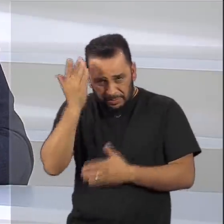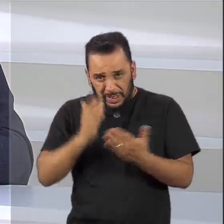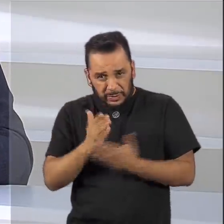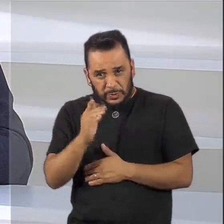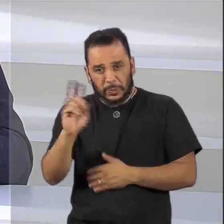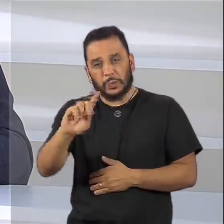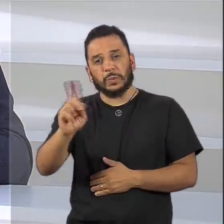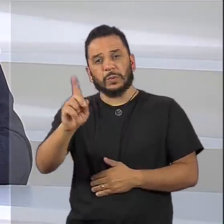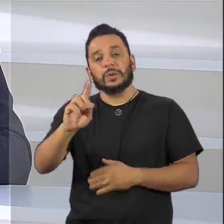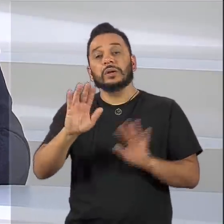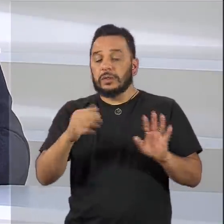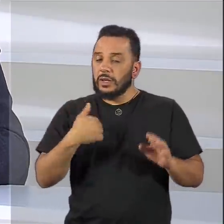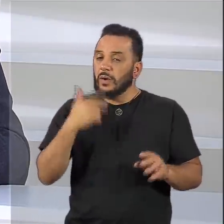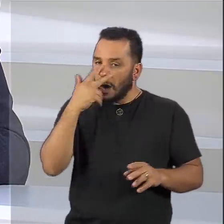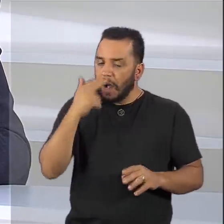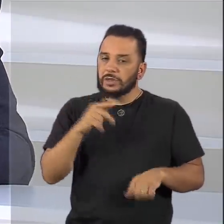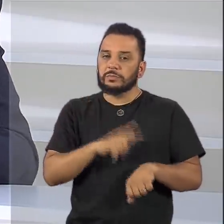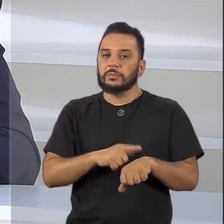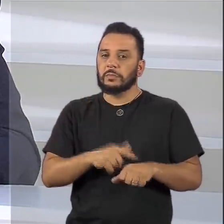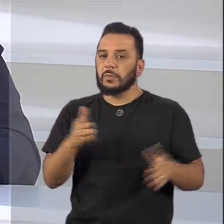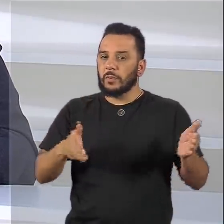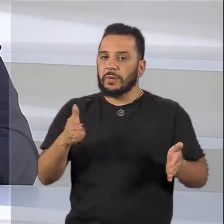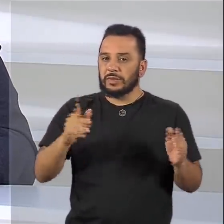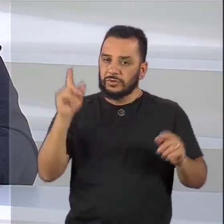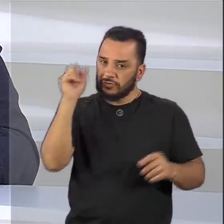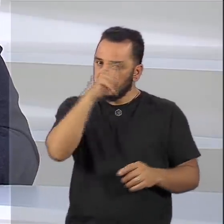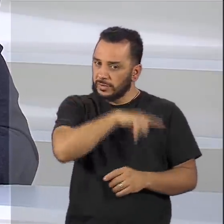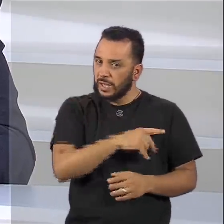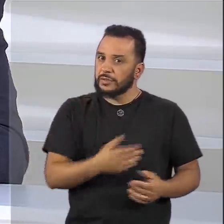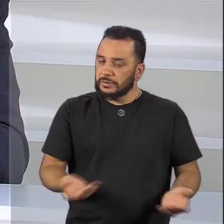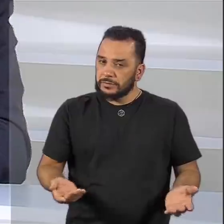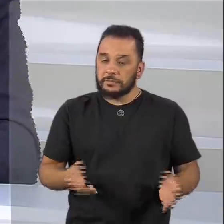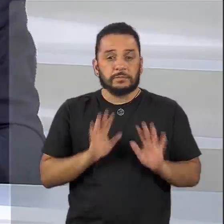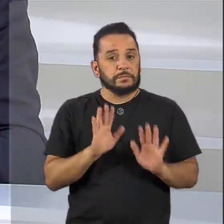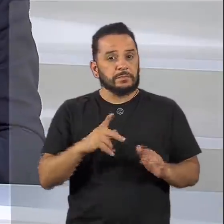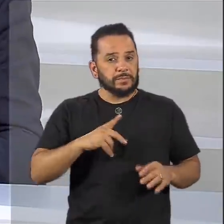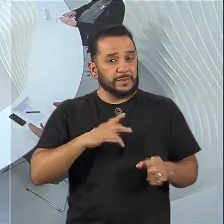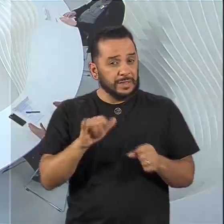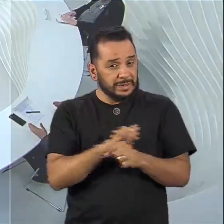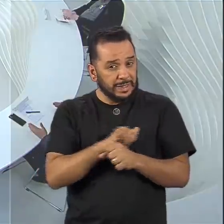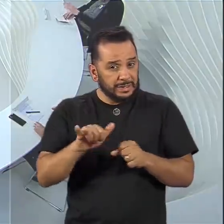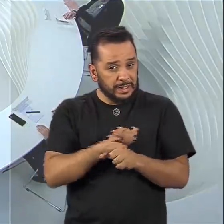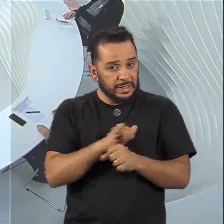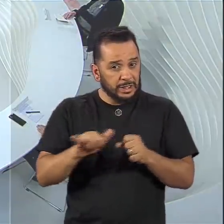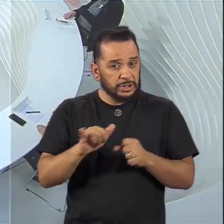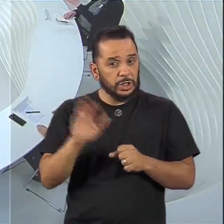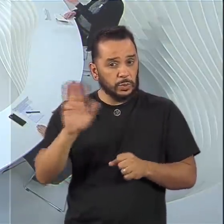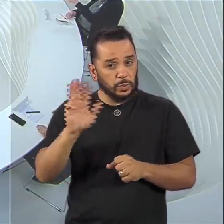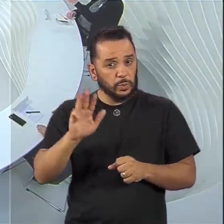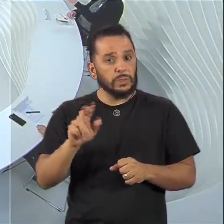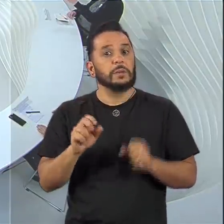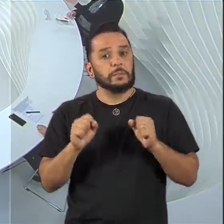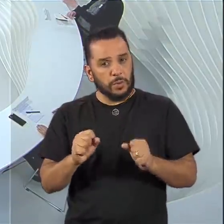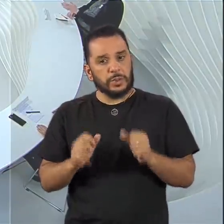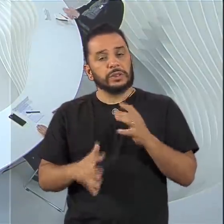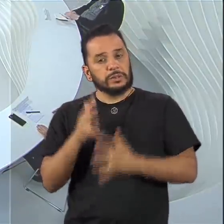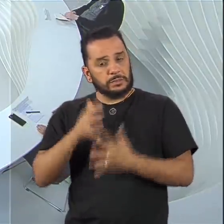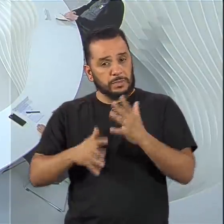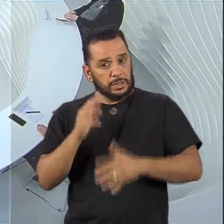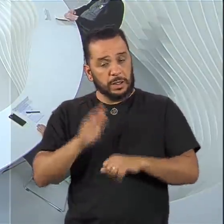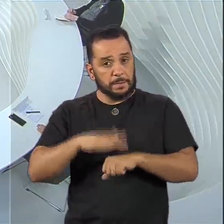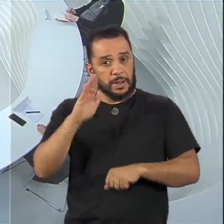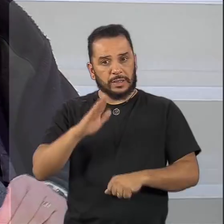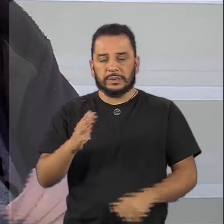está em dificuldades e essa manobra do Lula pode atrapalhar ainda mais. E há um fator que para acrescentar a coisa do Lula, que